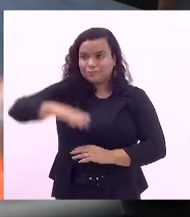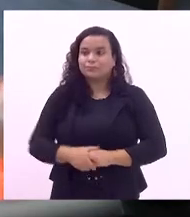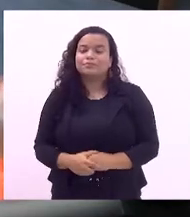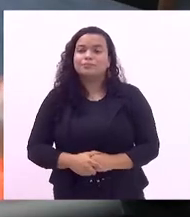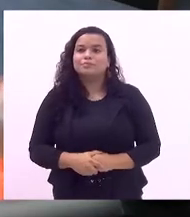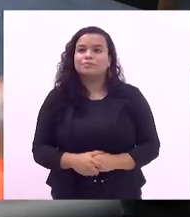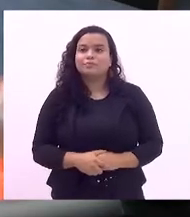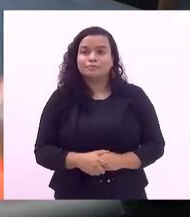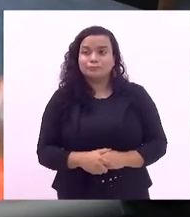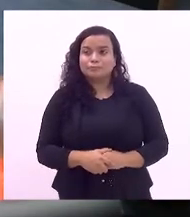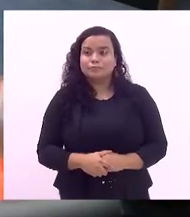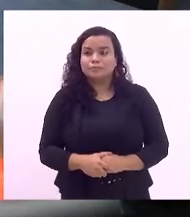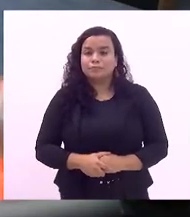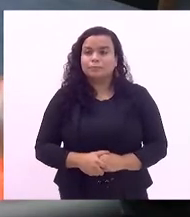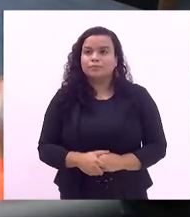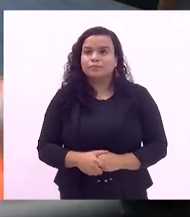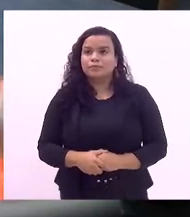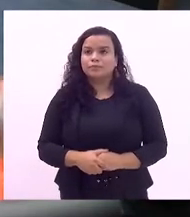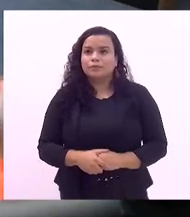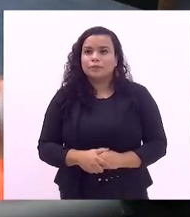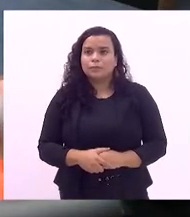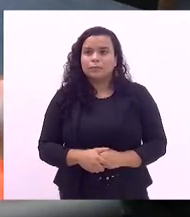E aí